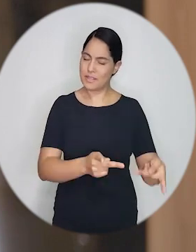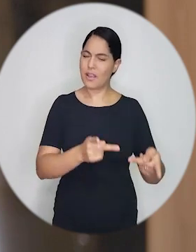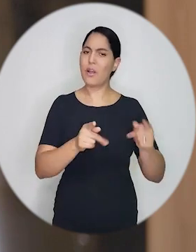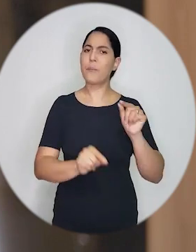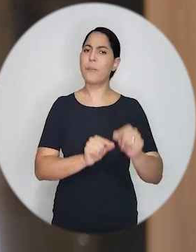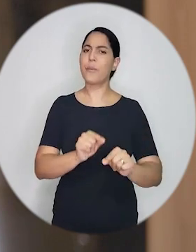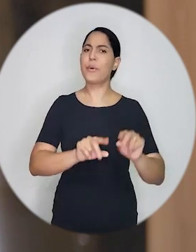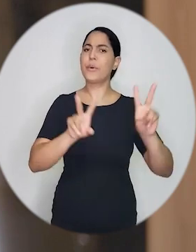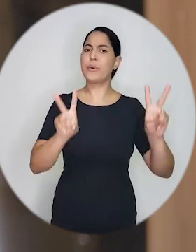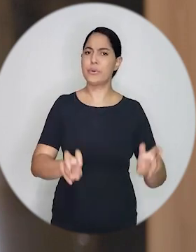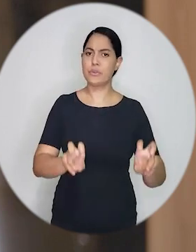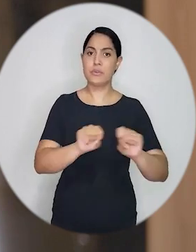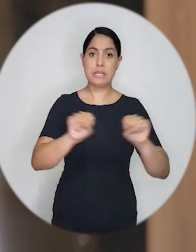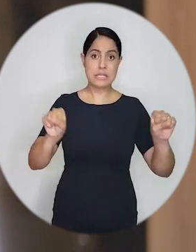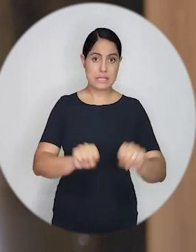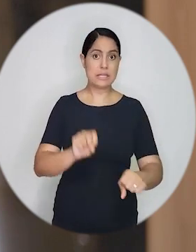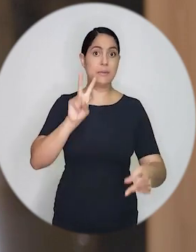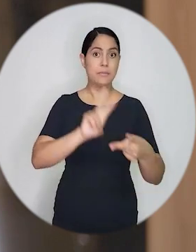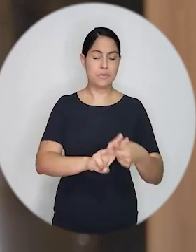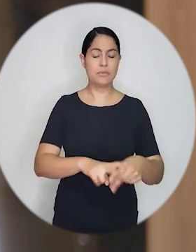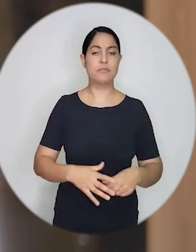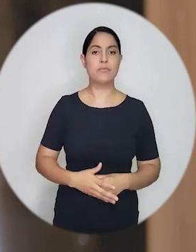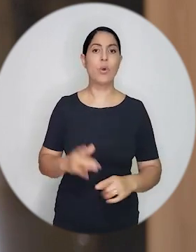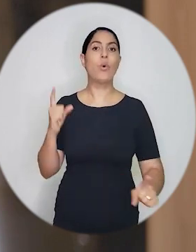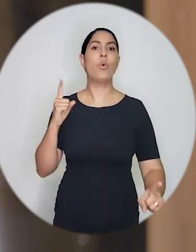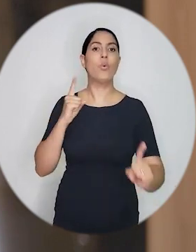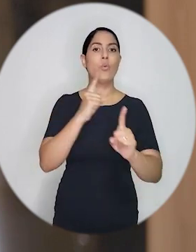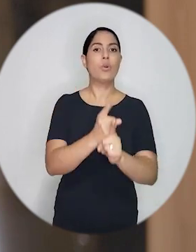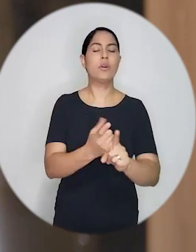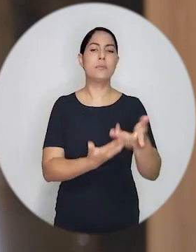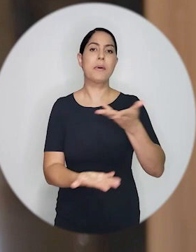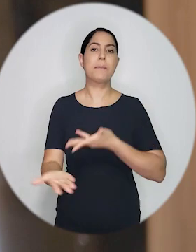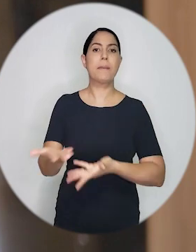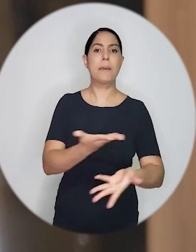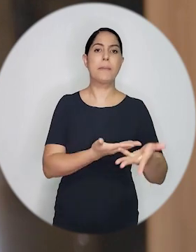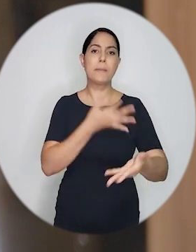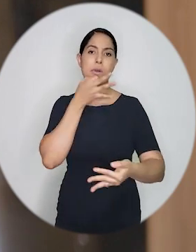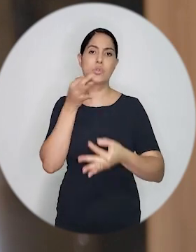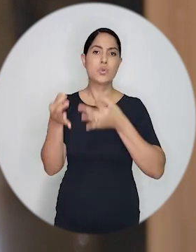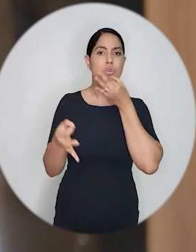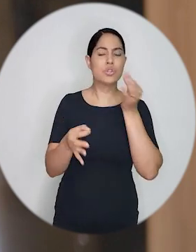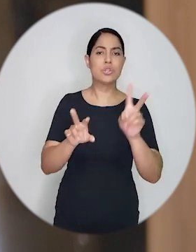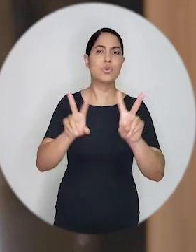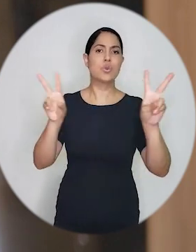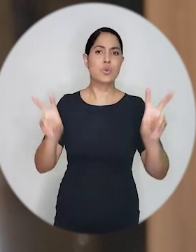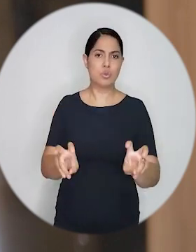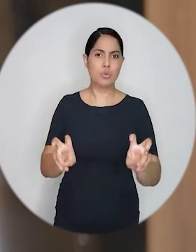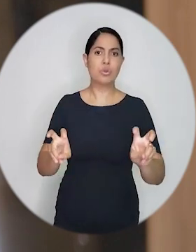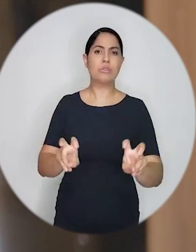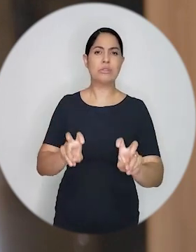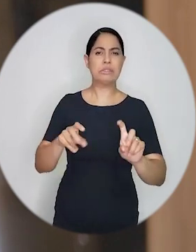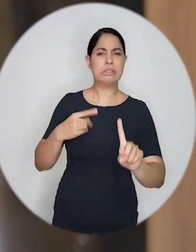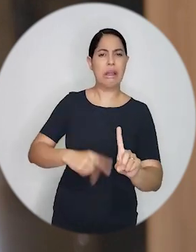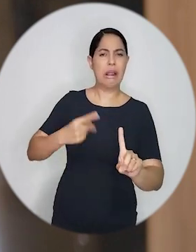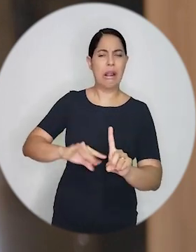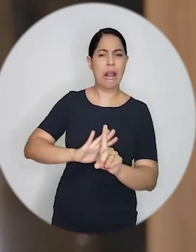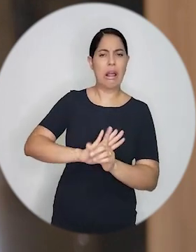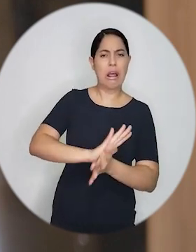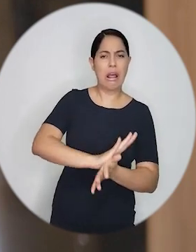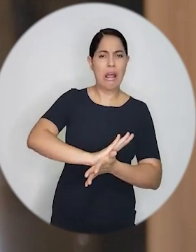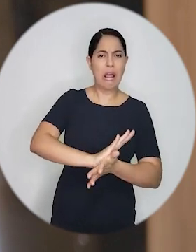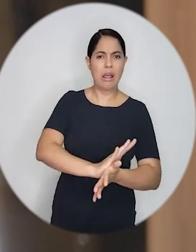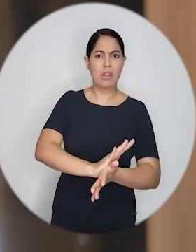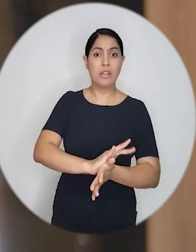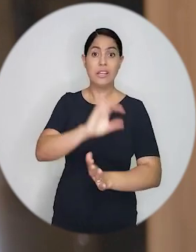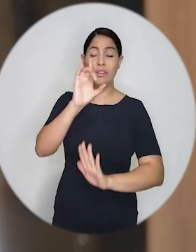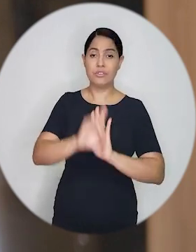para tratar da situação do sistema prisional no país. A intenção do encontro foi trocar ideias e sugestões para o enfrentamento da